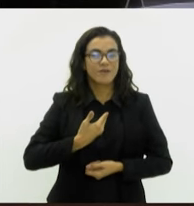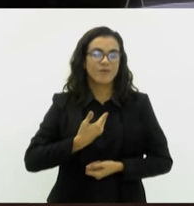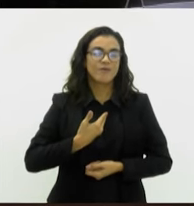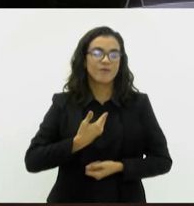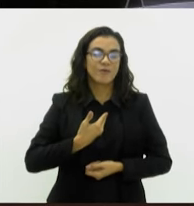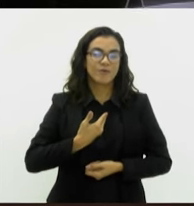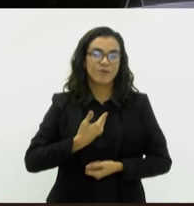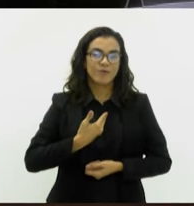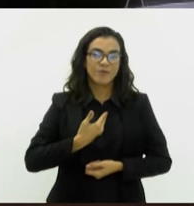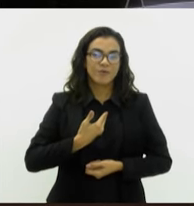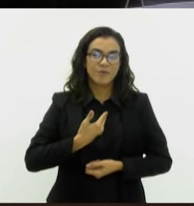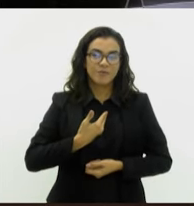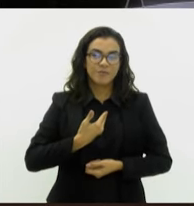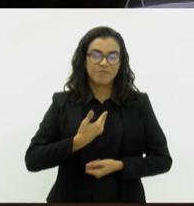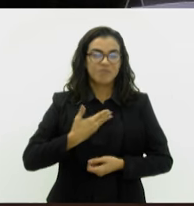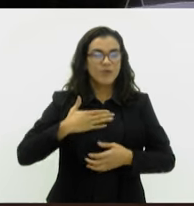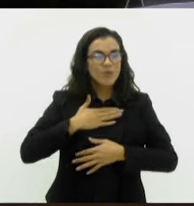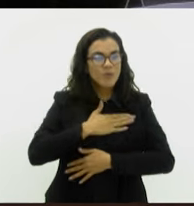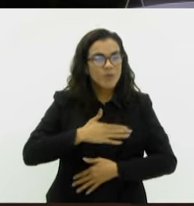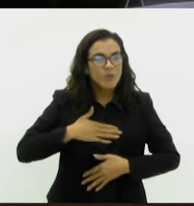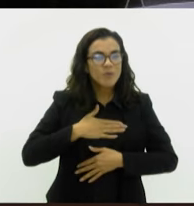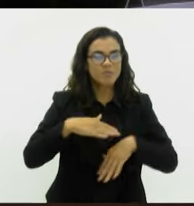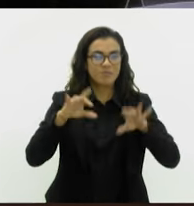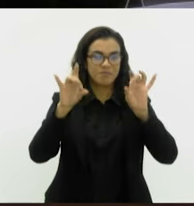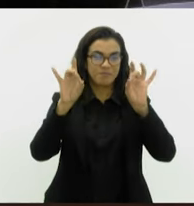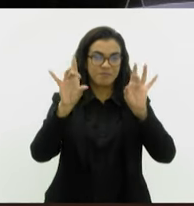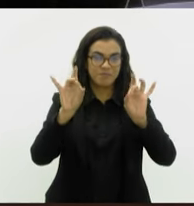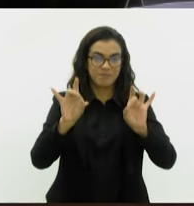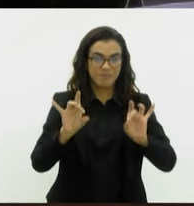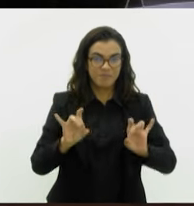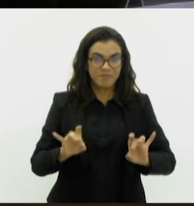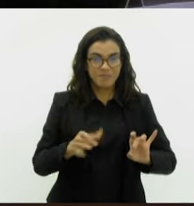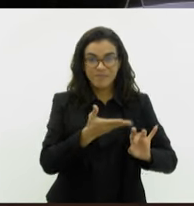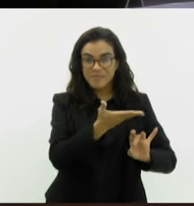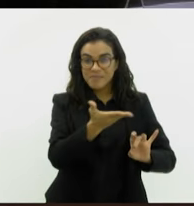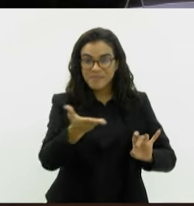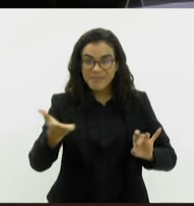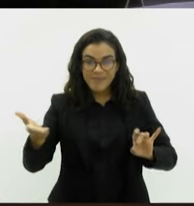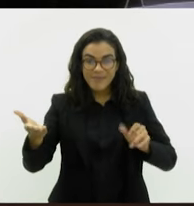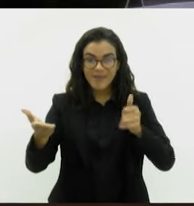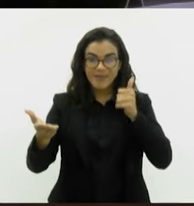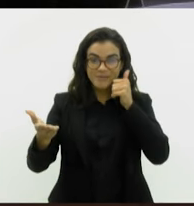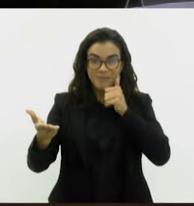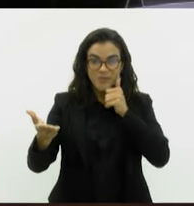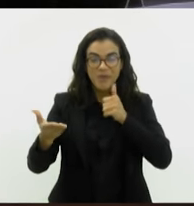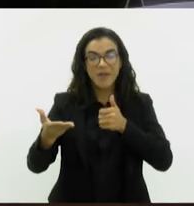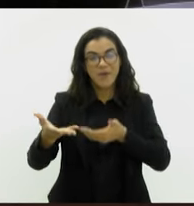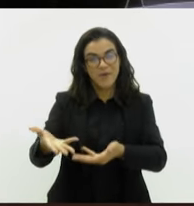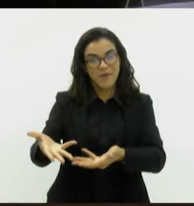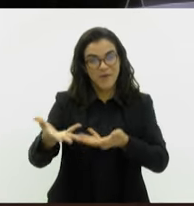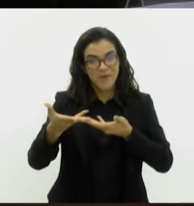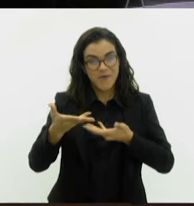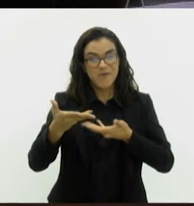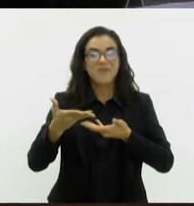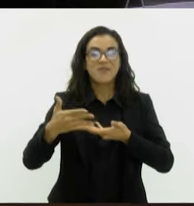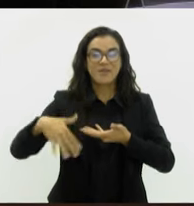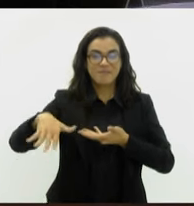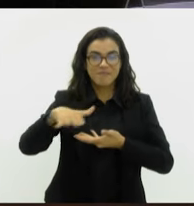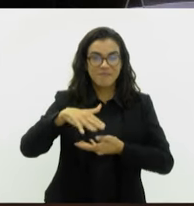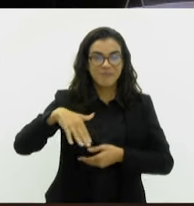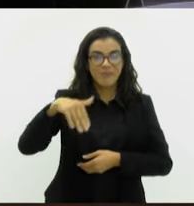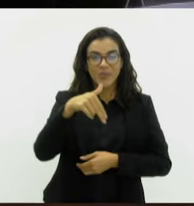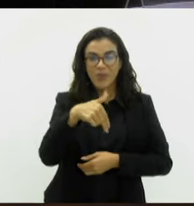fazer né um cumprimento muito especial às mulheres que eu convidei da minha região norte